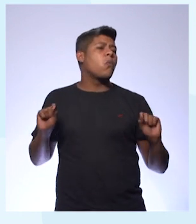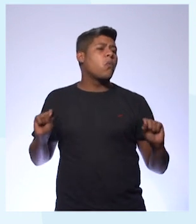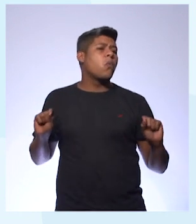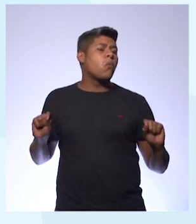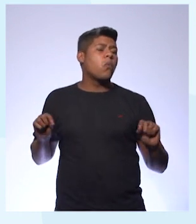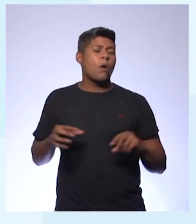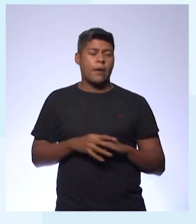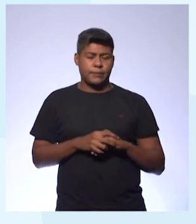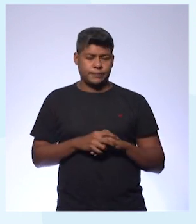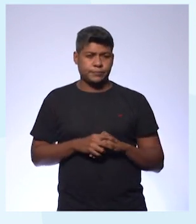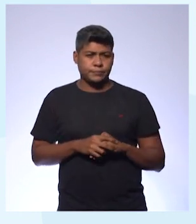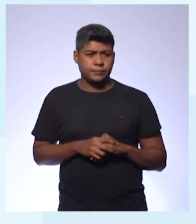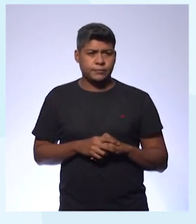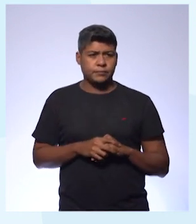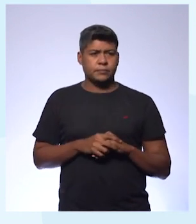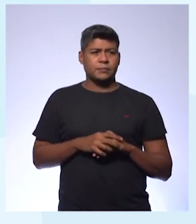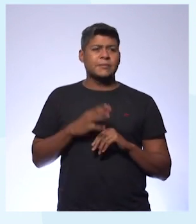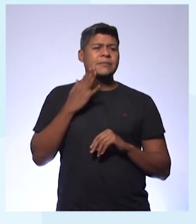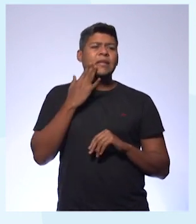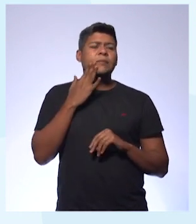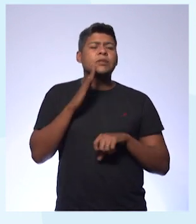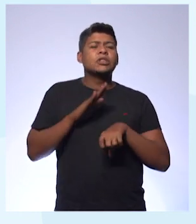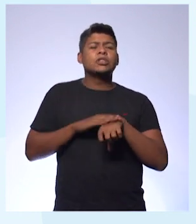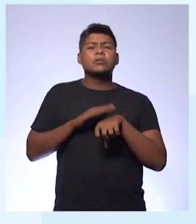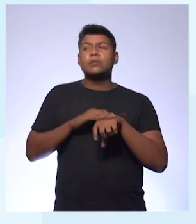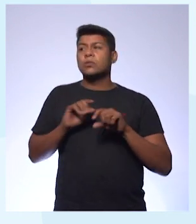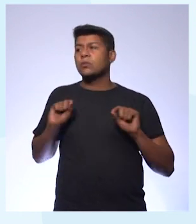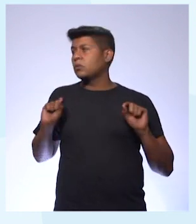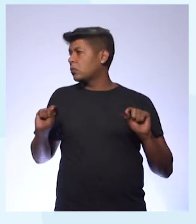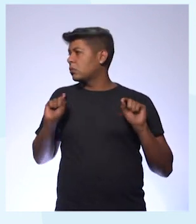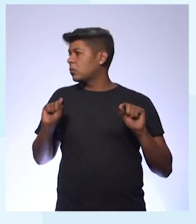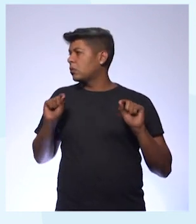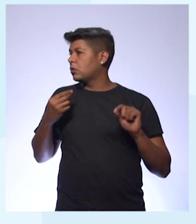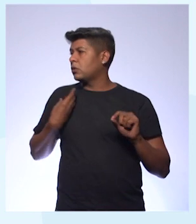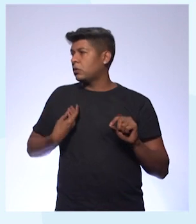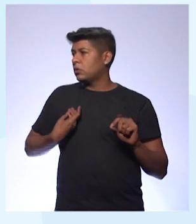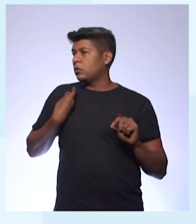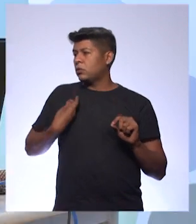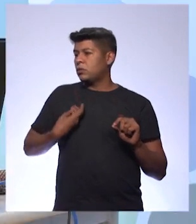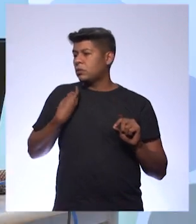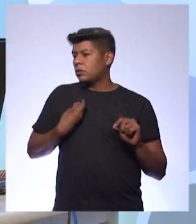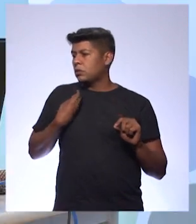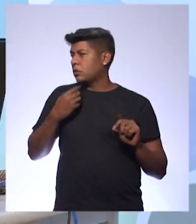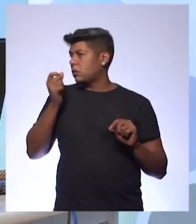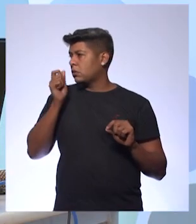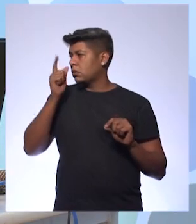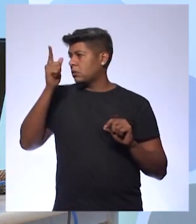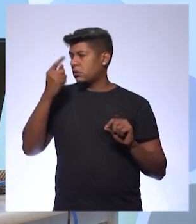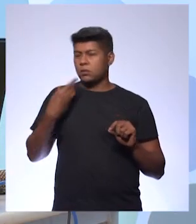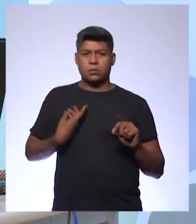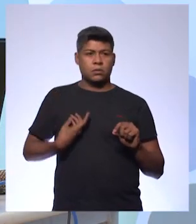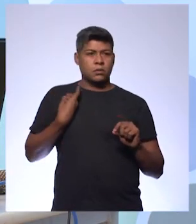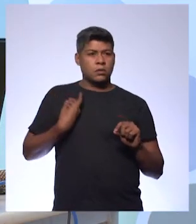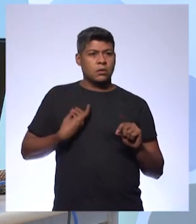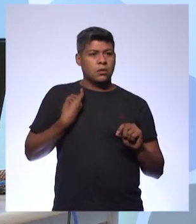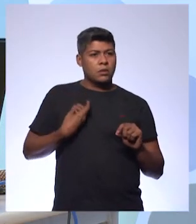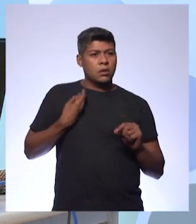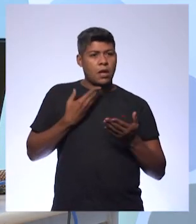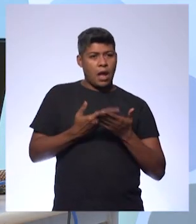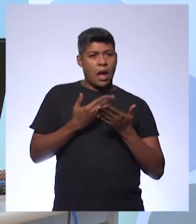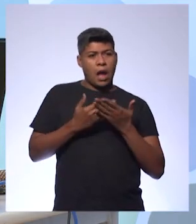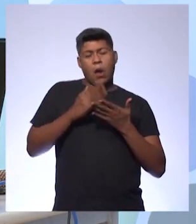é? Ele já tem essa noção? Derivado de Ele quê? já tem essa noção? Eu acho que não tem tanta noção, porque eles ainda estão no 9º, não tiveram aula